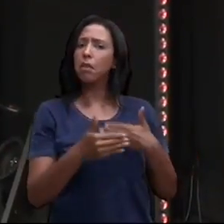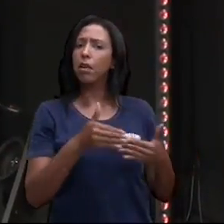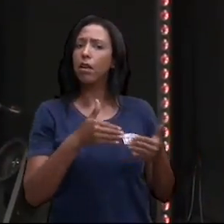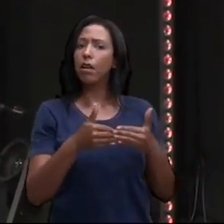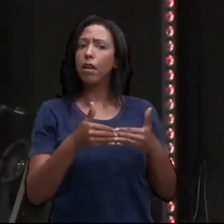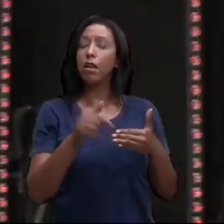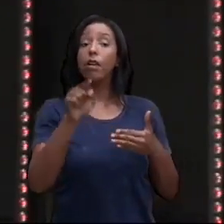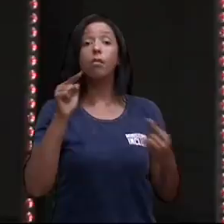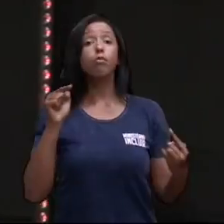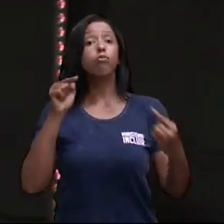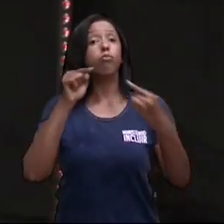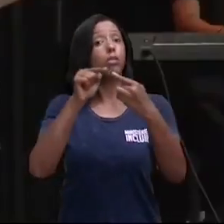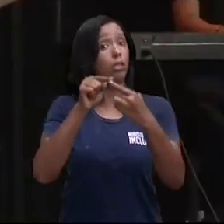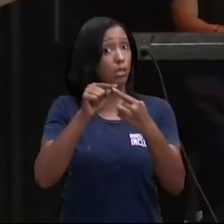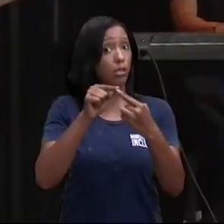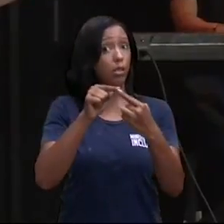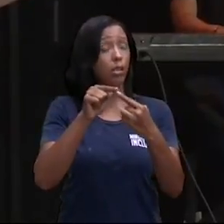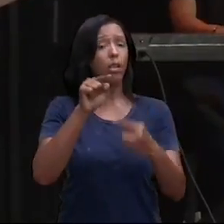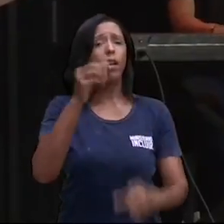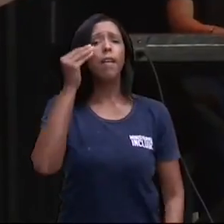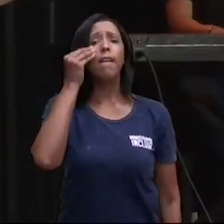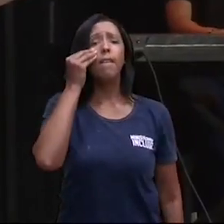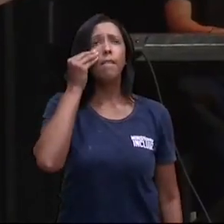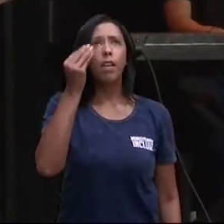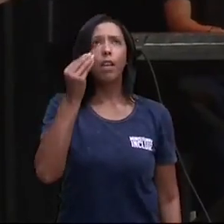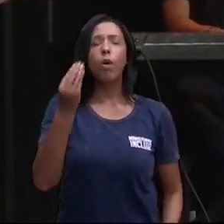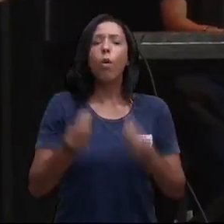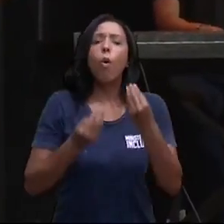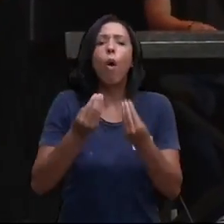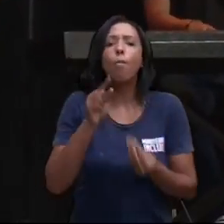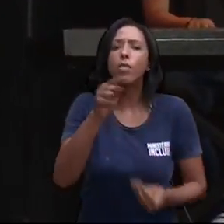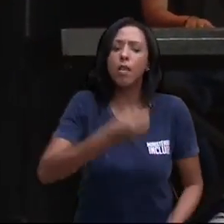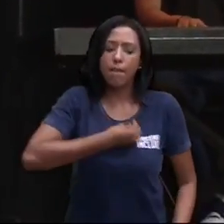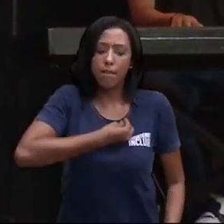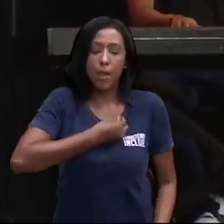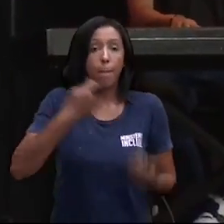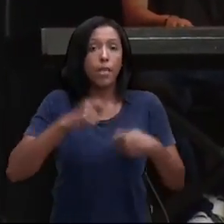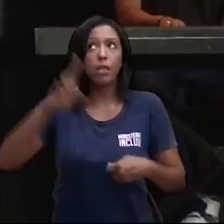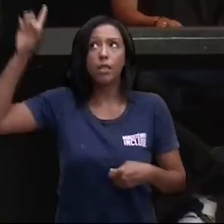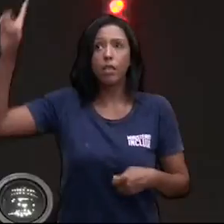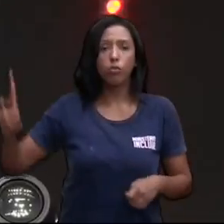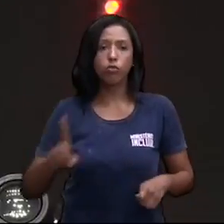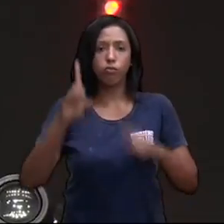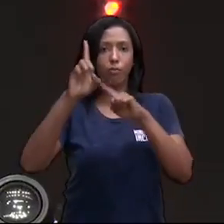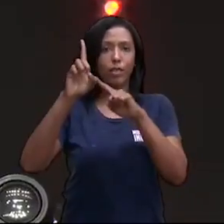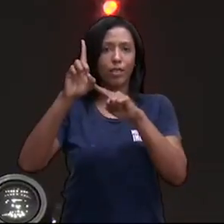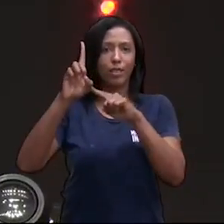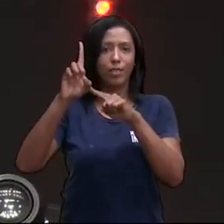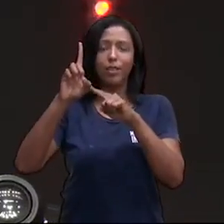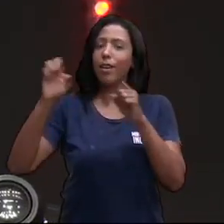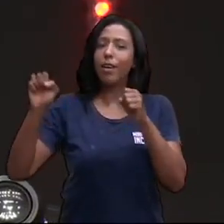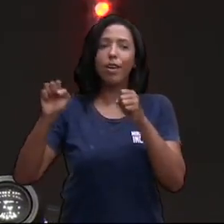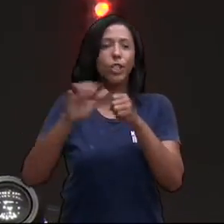propósito mas você não vai viver esse propósito se você não buscar a plenitude de Deus um exemplo